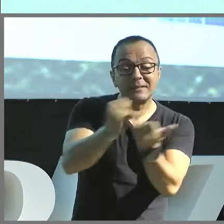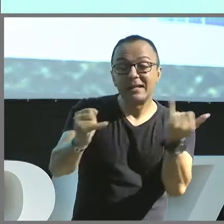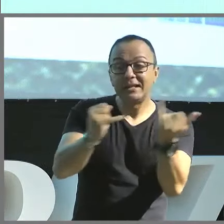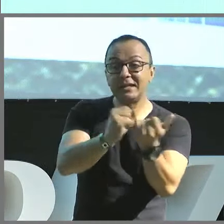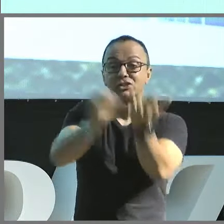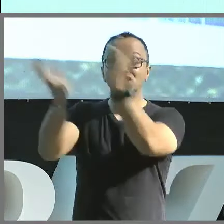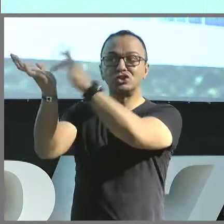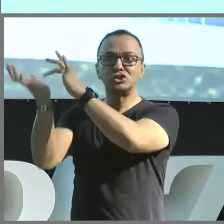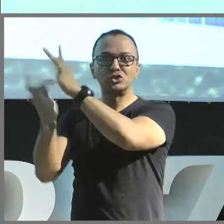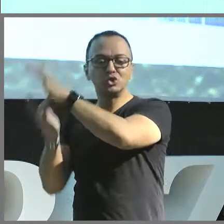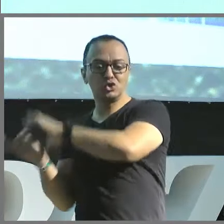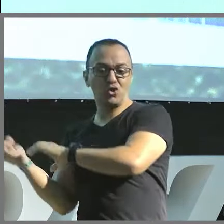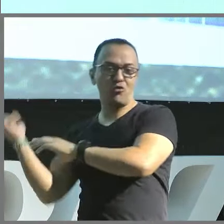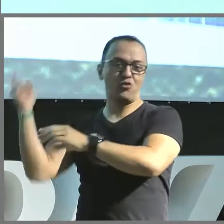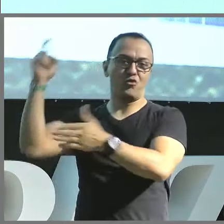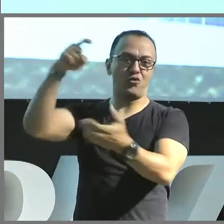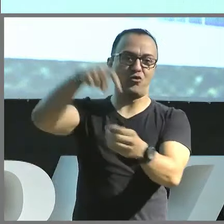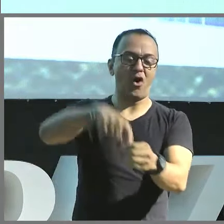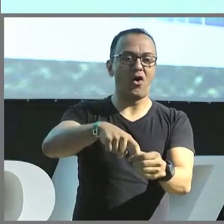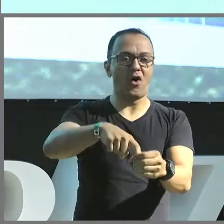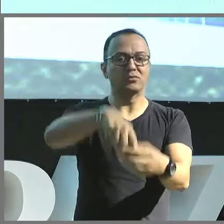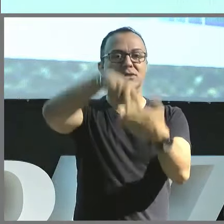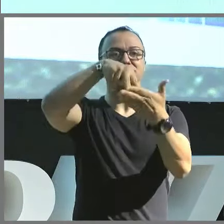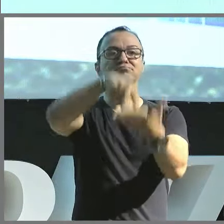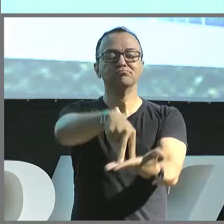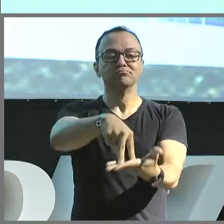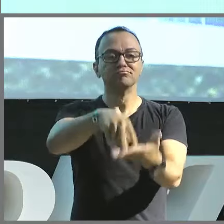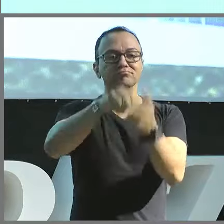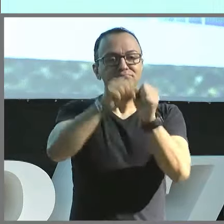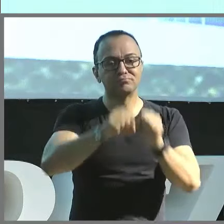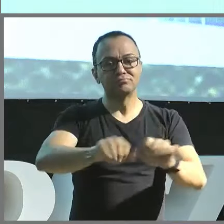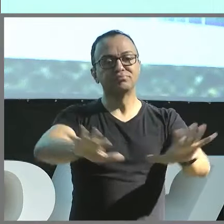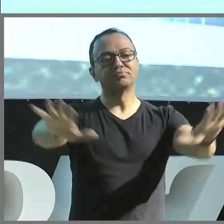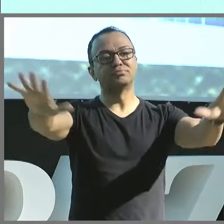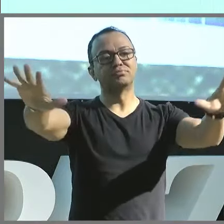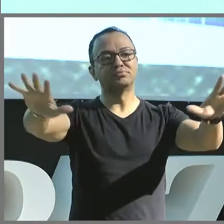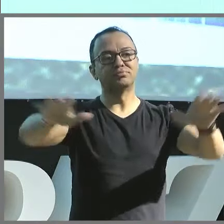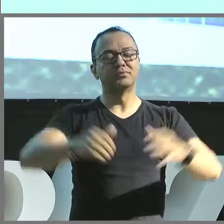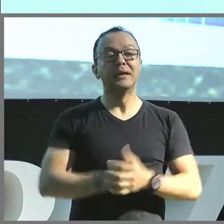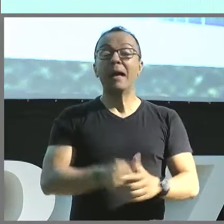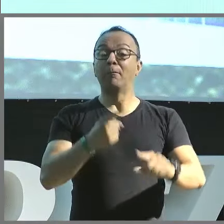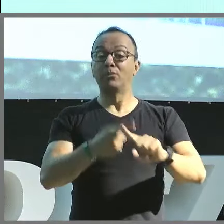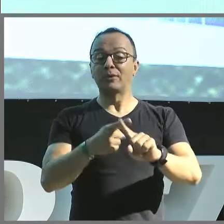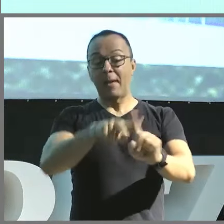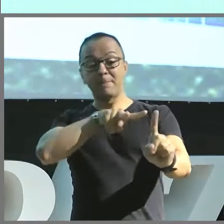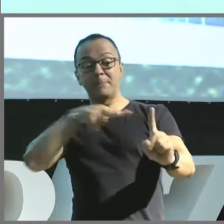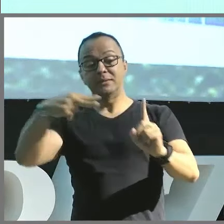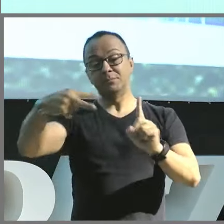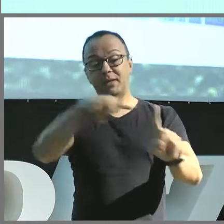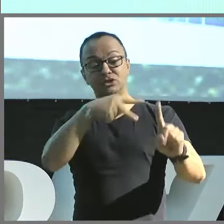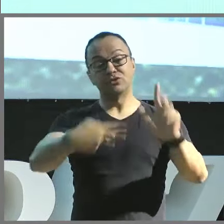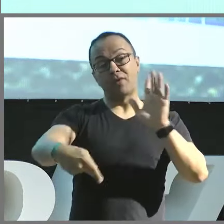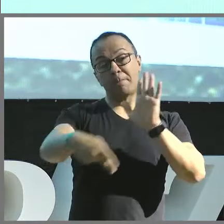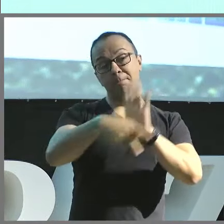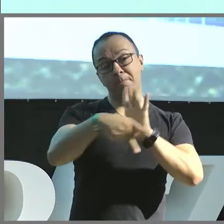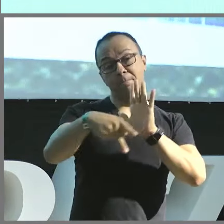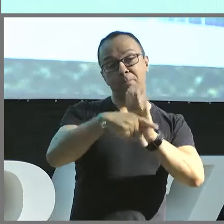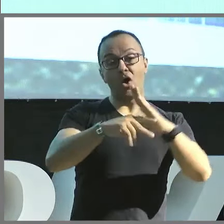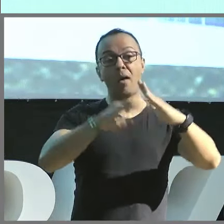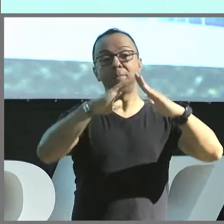faça um bom uso da figura crística sob a ótica do Espiritismo. Não